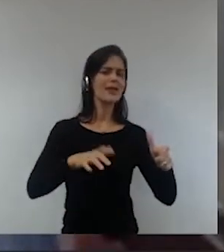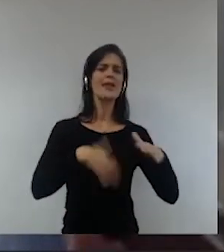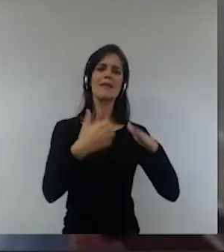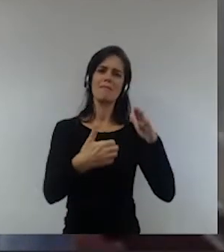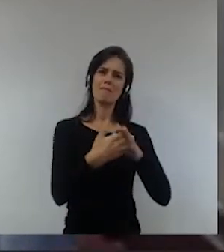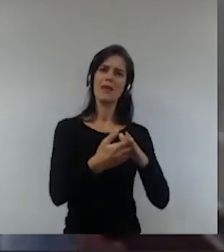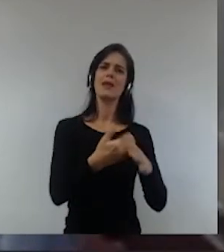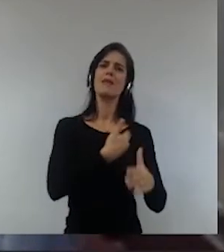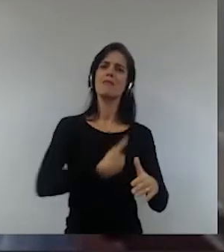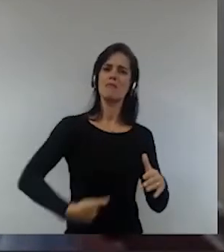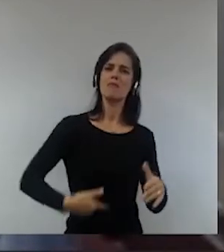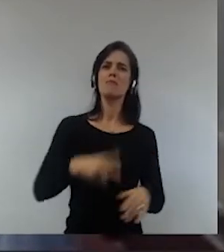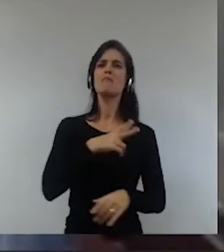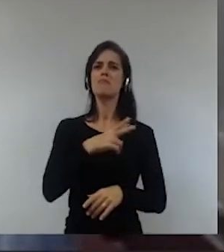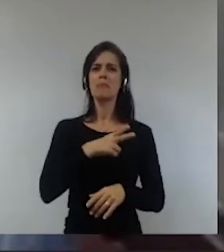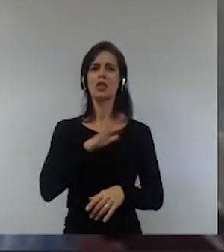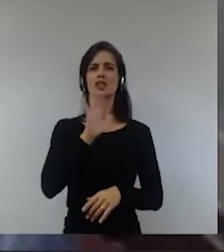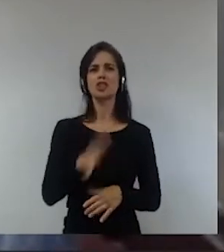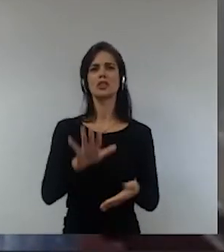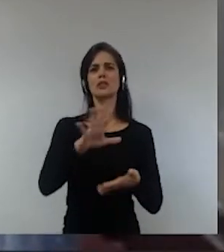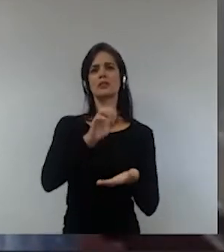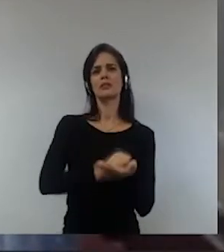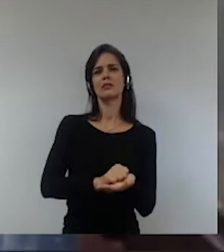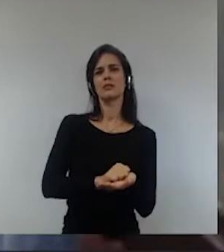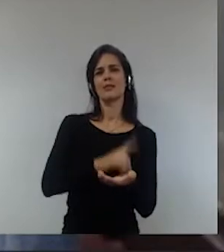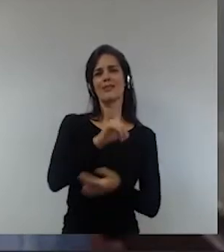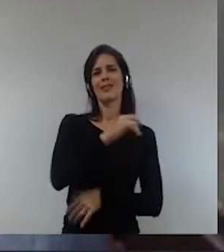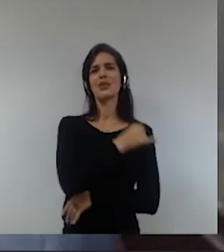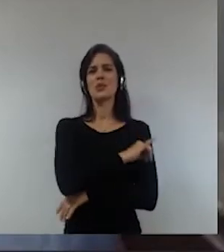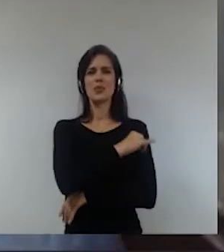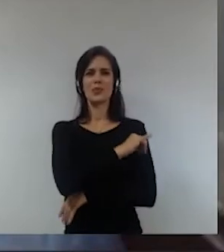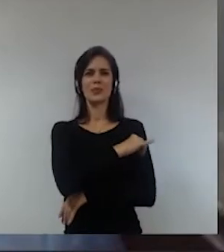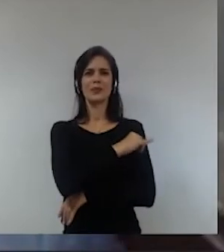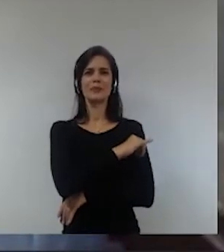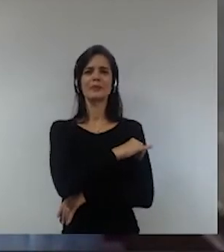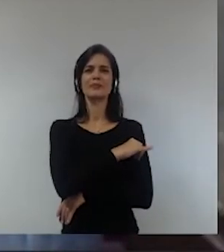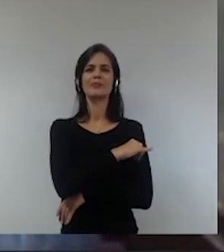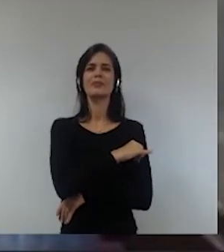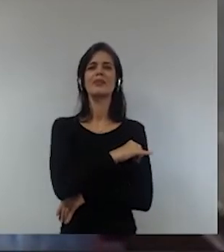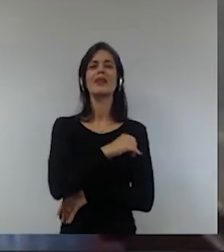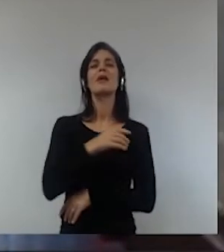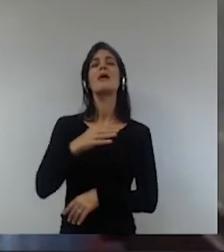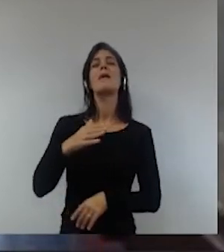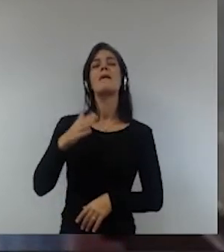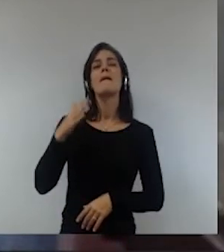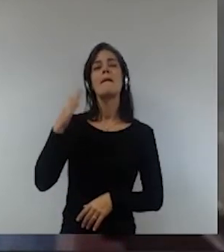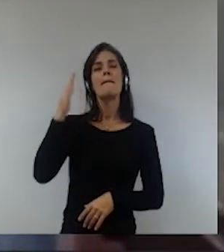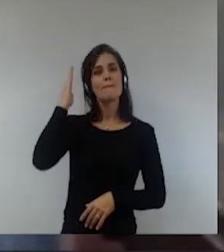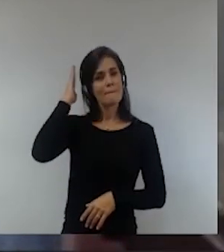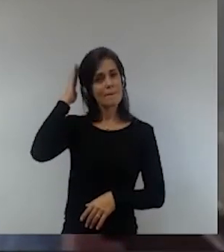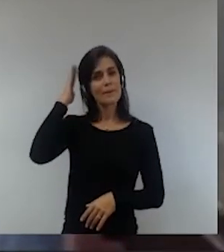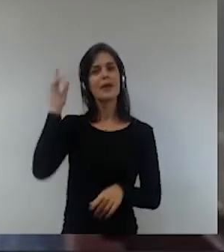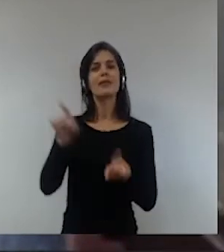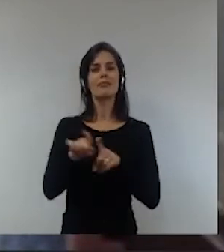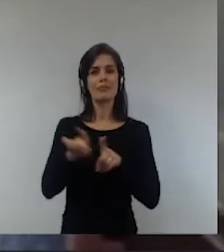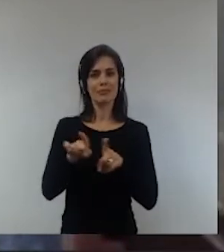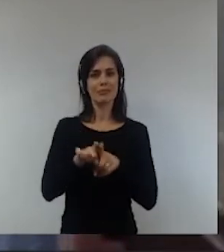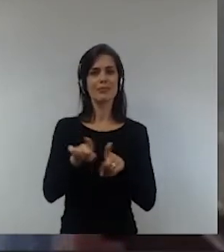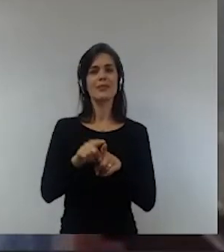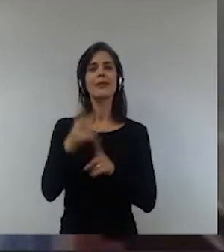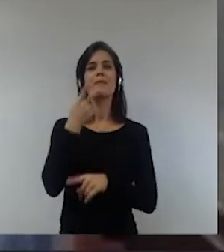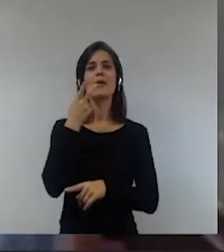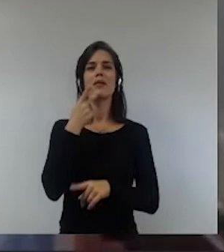privadas fizeram o cadastro perante o Tribunal de Justiça do Rio. O Tribunal de Justiça do Paraná, que é o meu estado, também estabeleceu a possibilidade